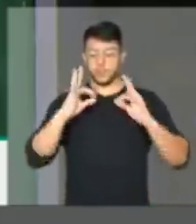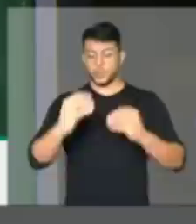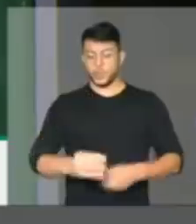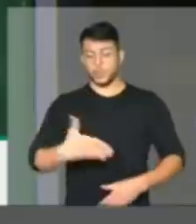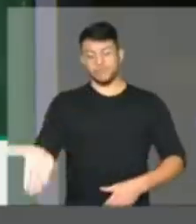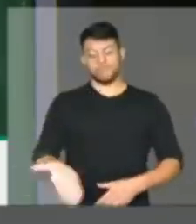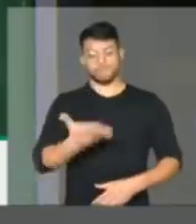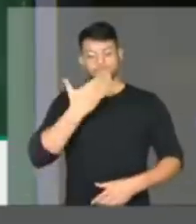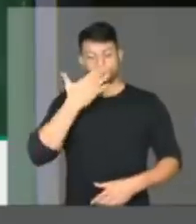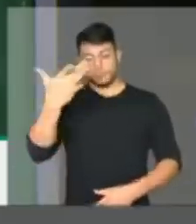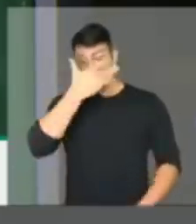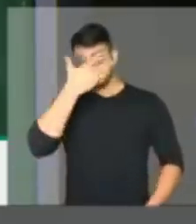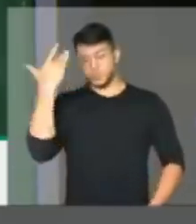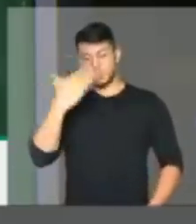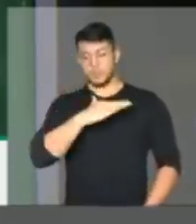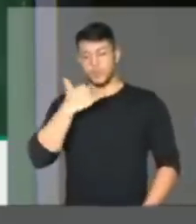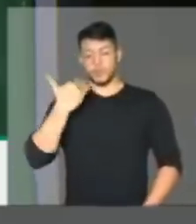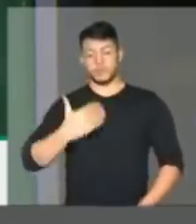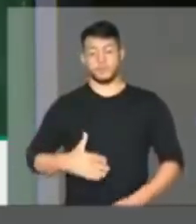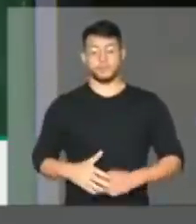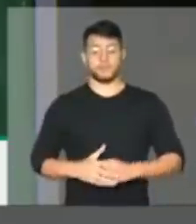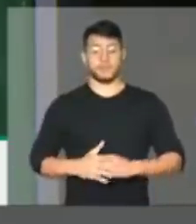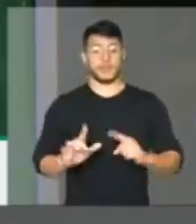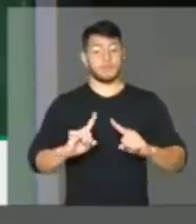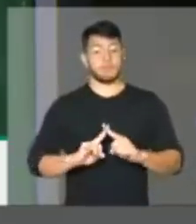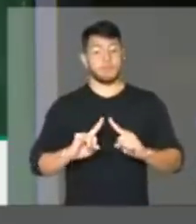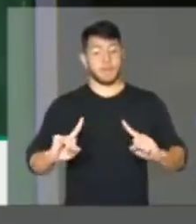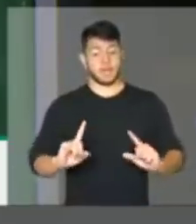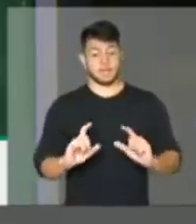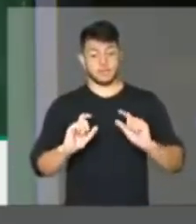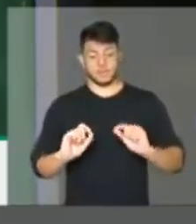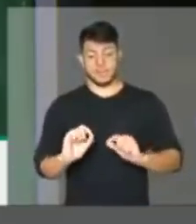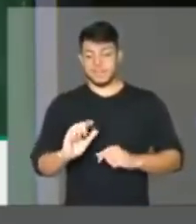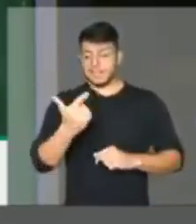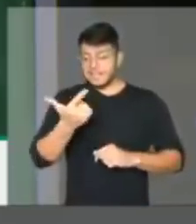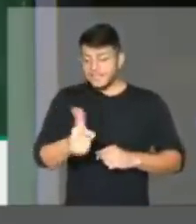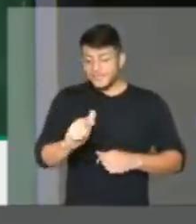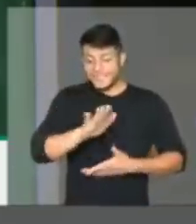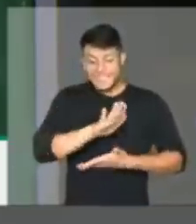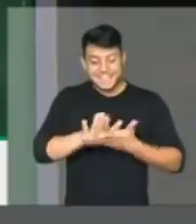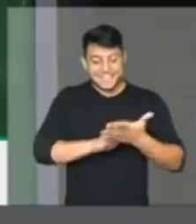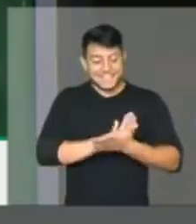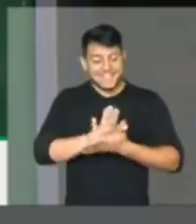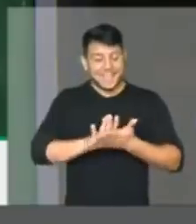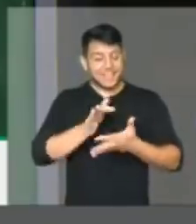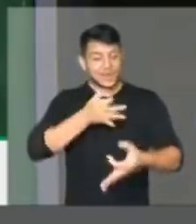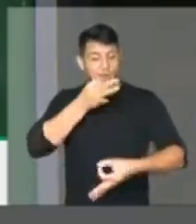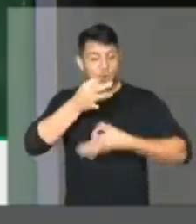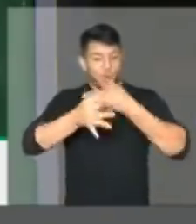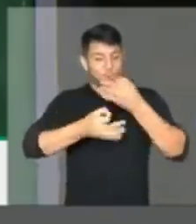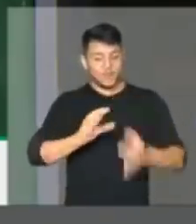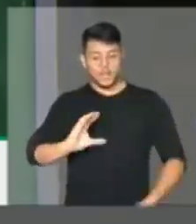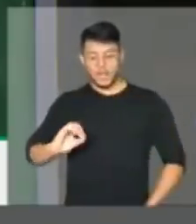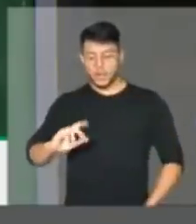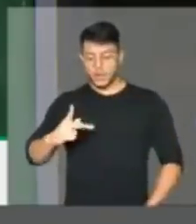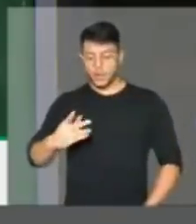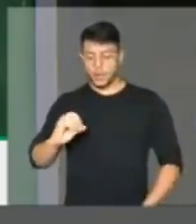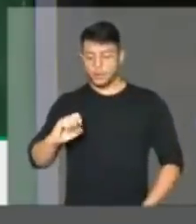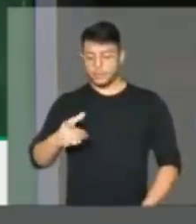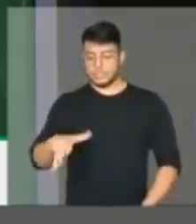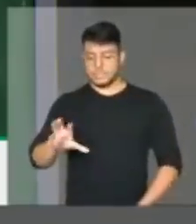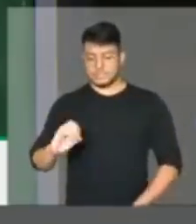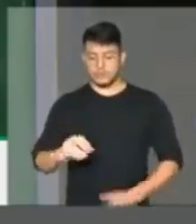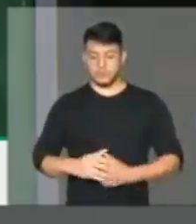a menos. E isso não há um comentário sequer da oposição. E mais do que